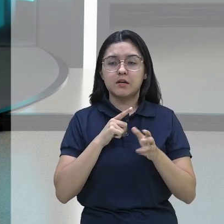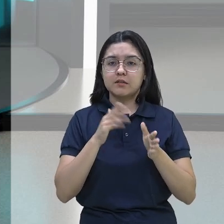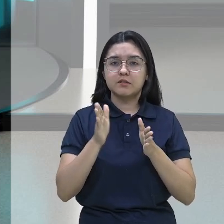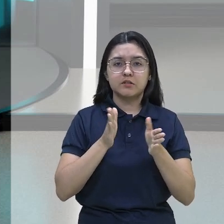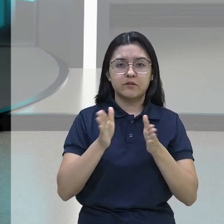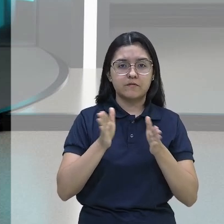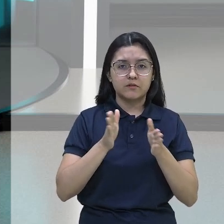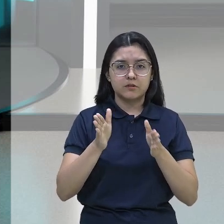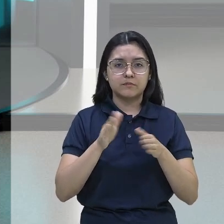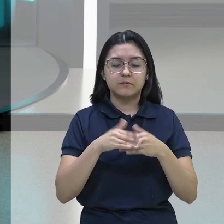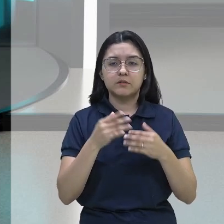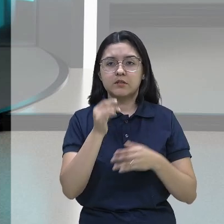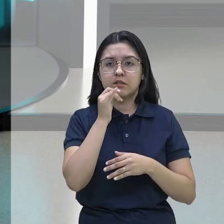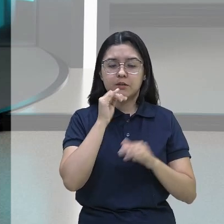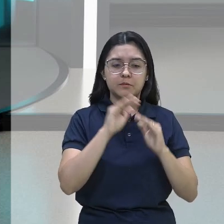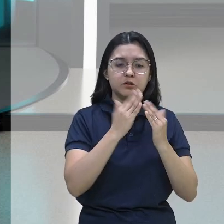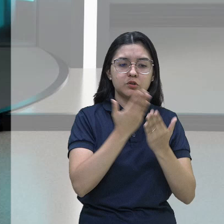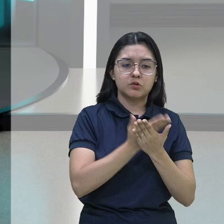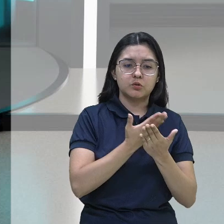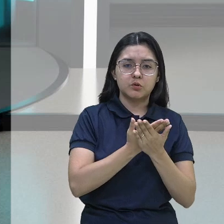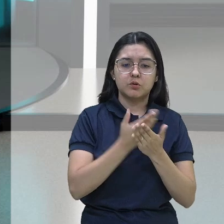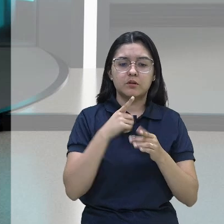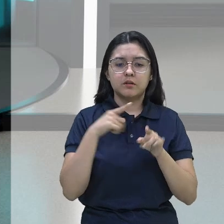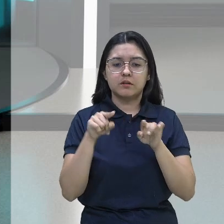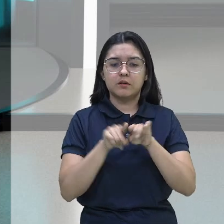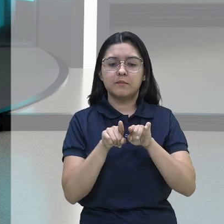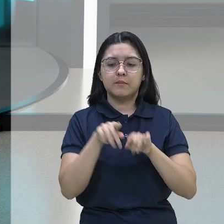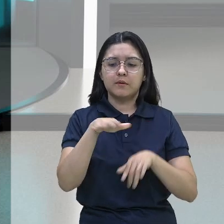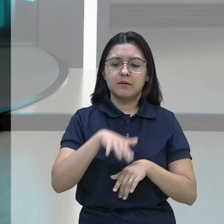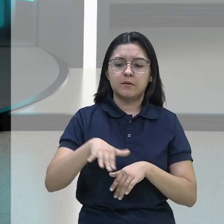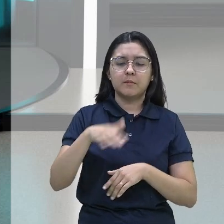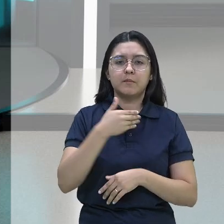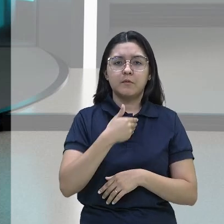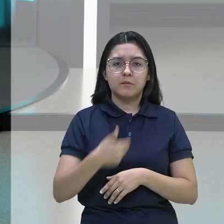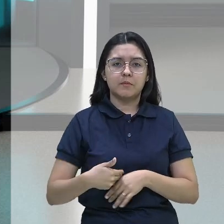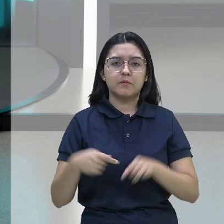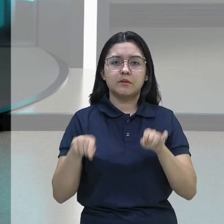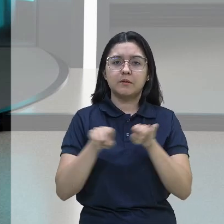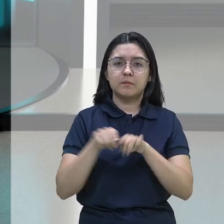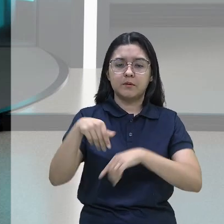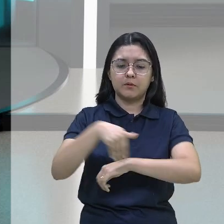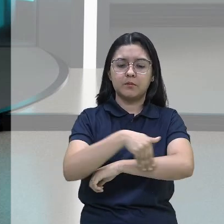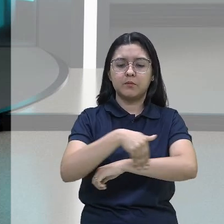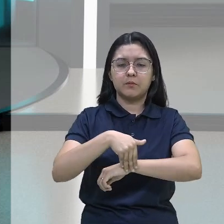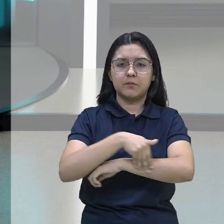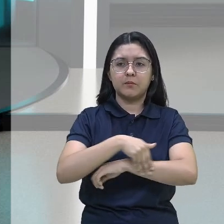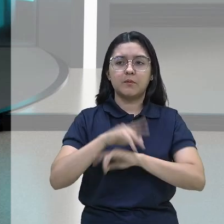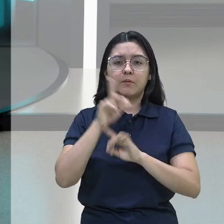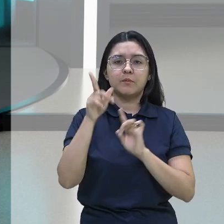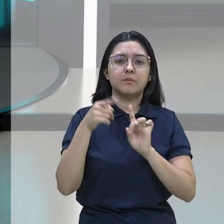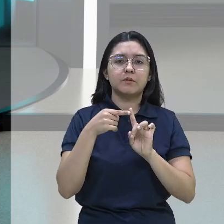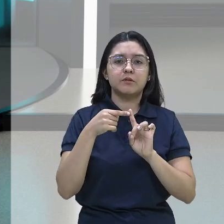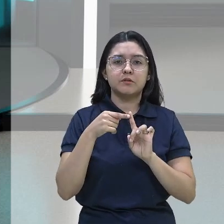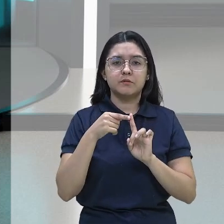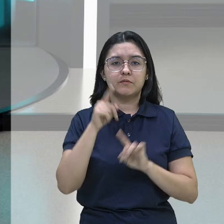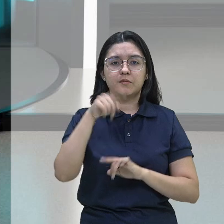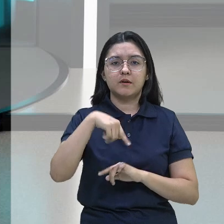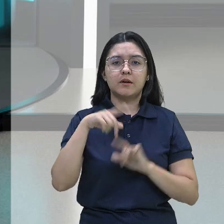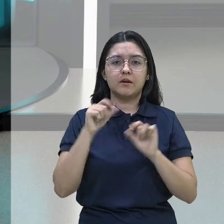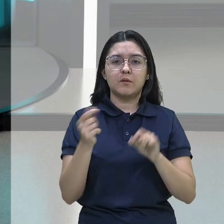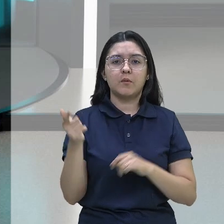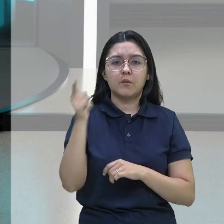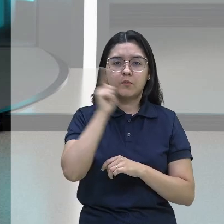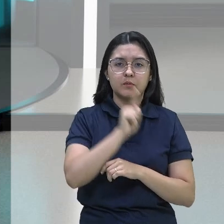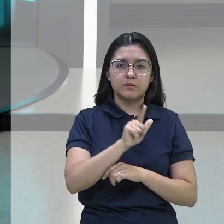acessíveis, como escolas, espaços públicos de lazer e ruas. A intenção era atingir o maior número de